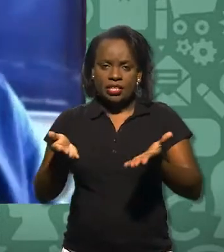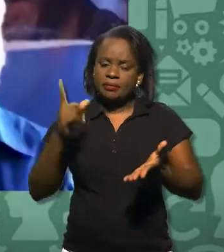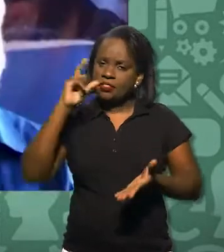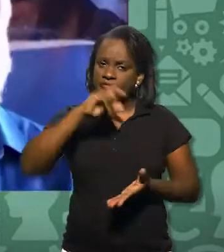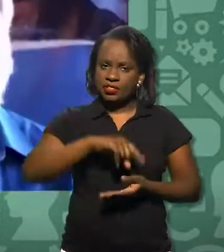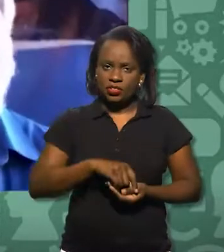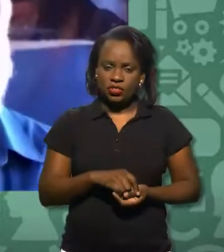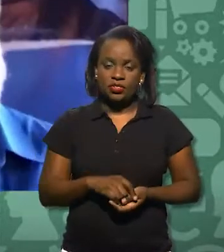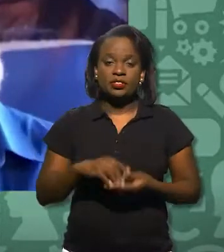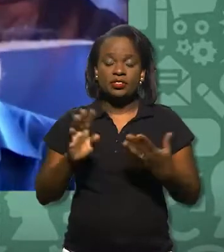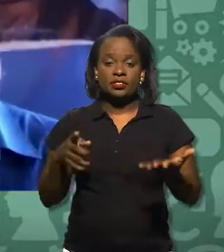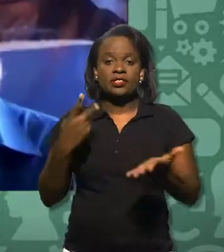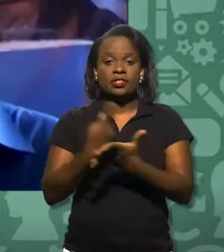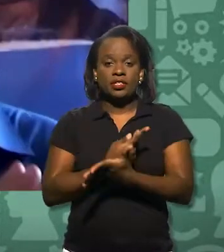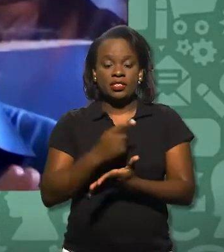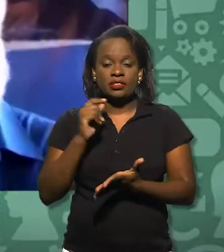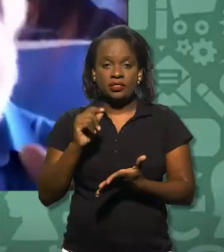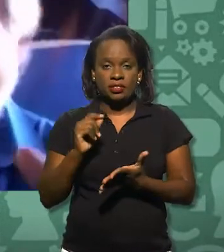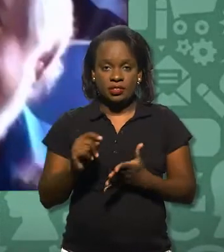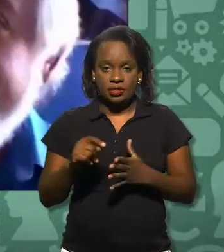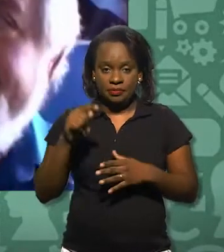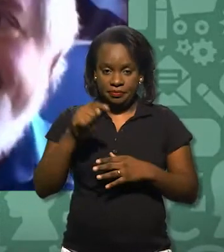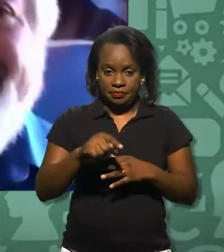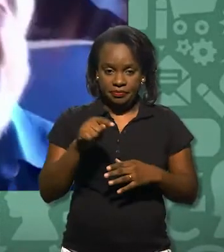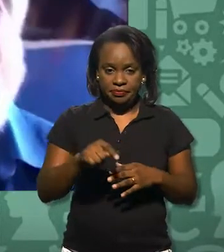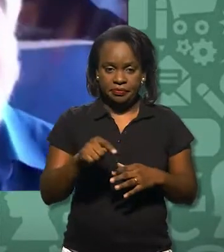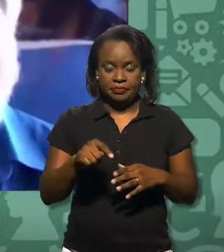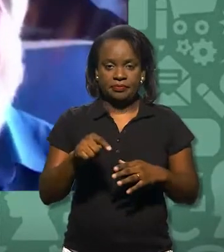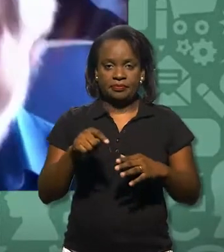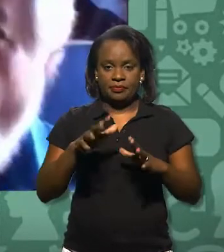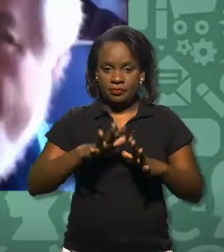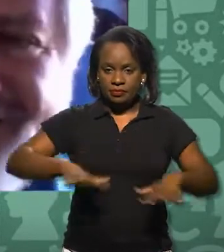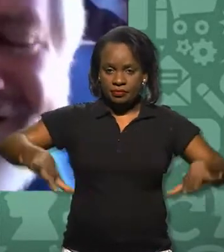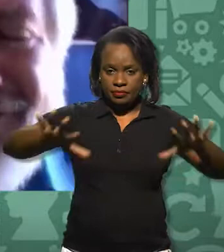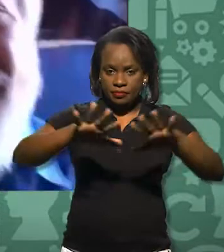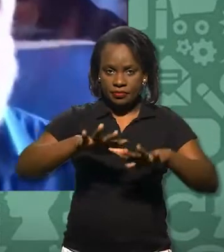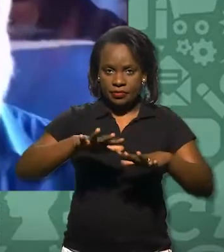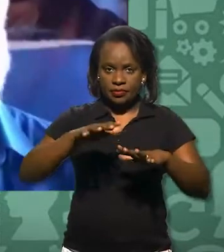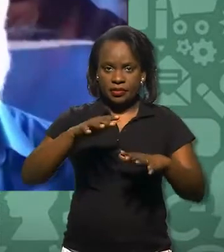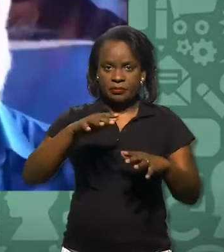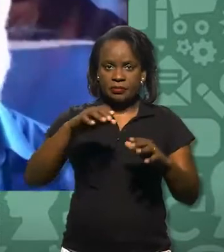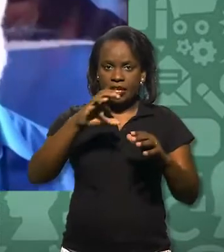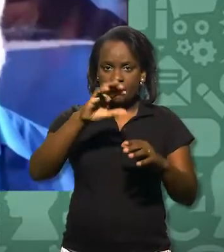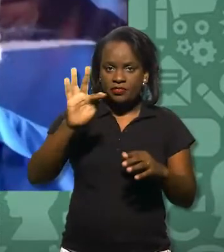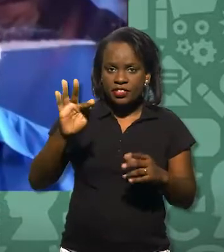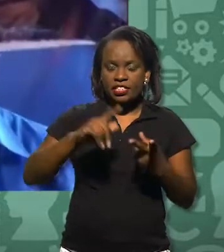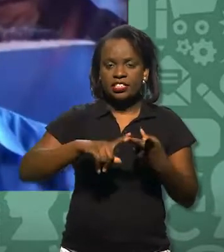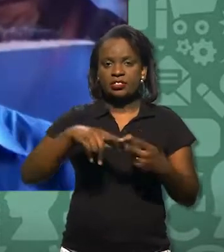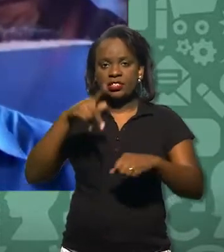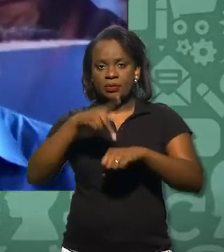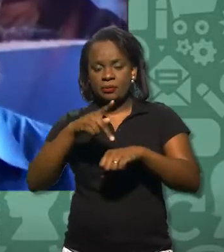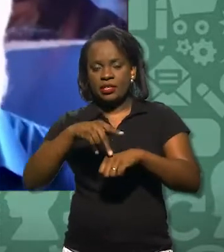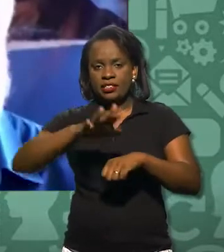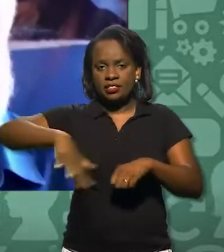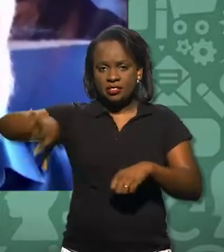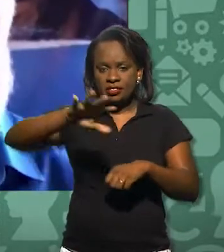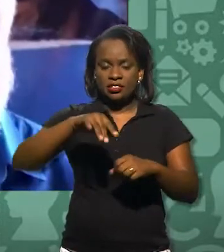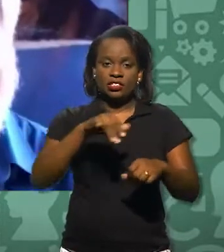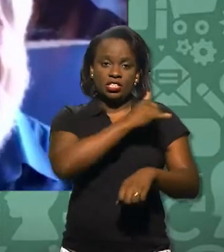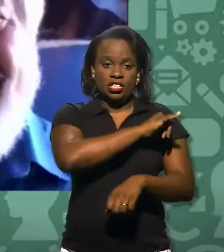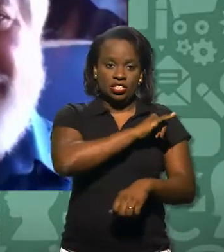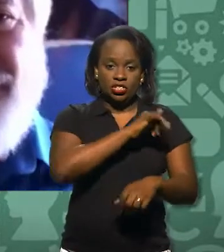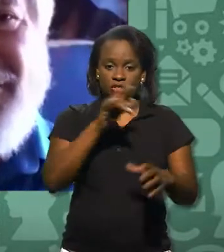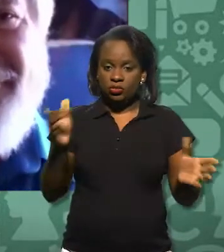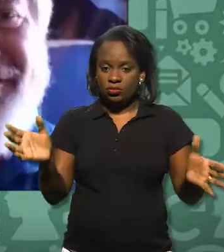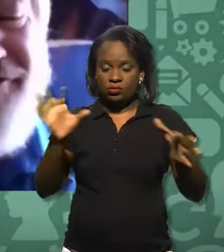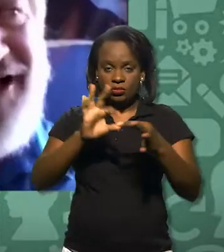né? E o que acontece entre aqui, a nossa região dos lagos, o Rio de Janeiro, quer